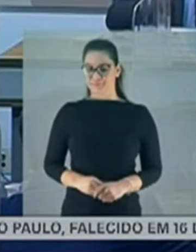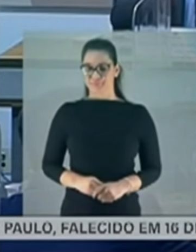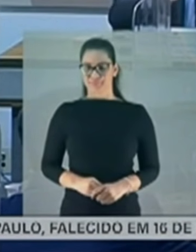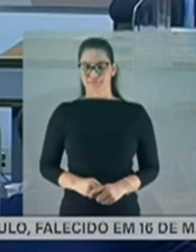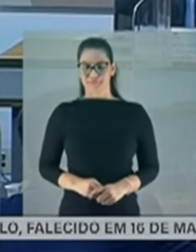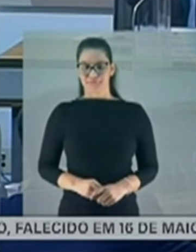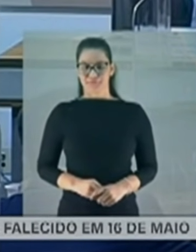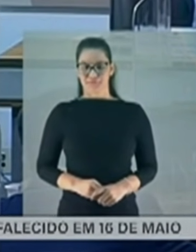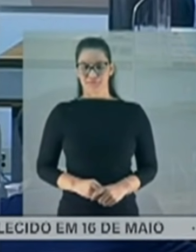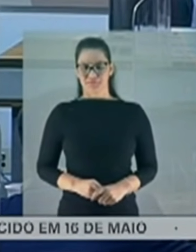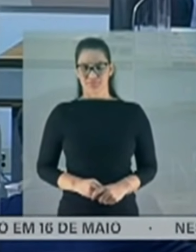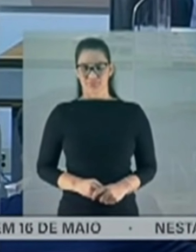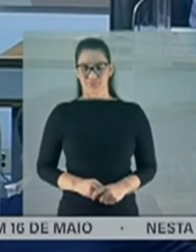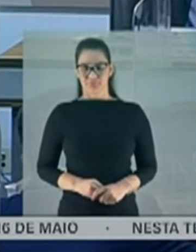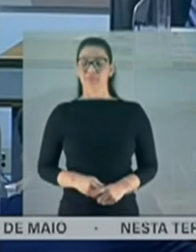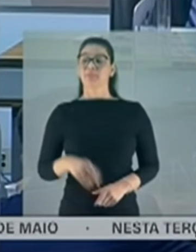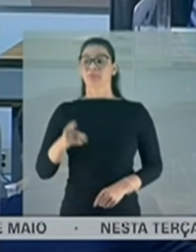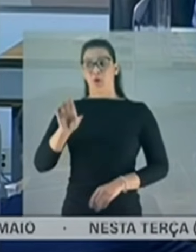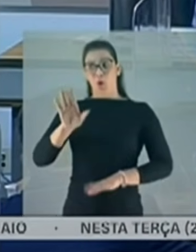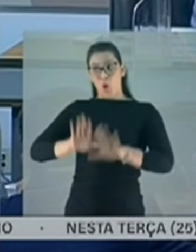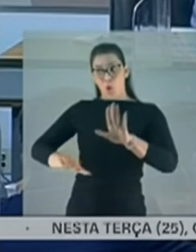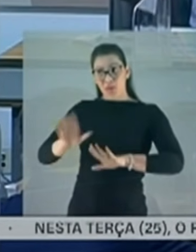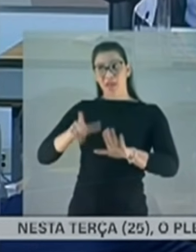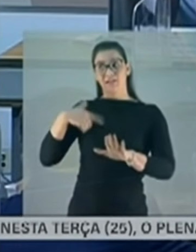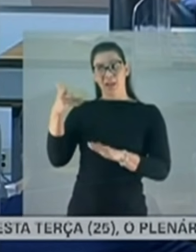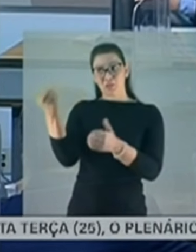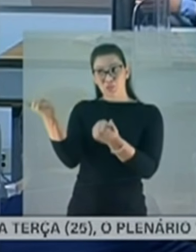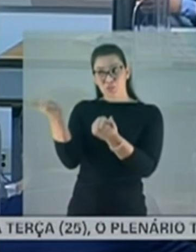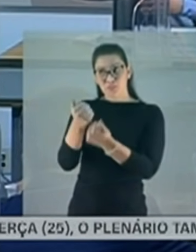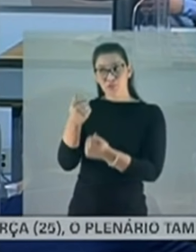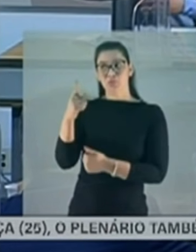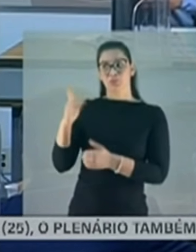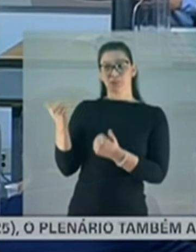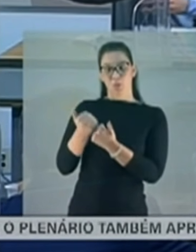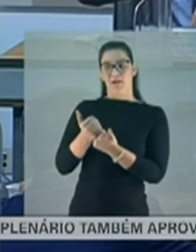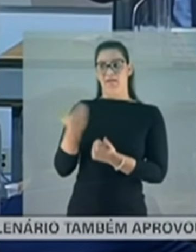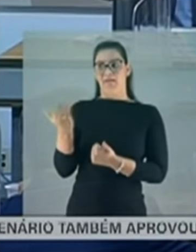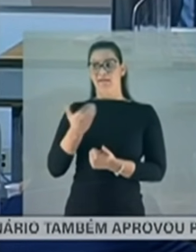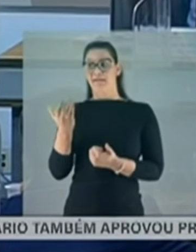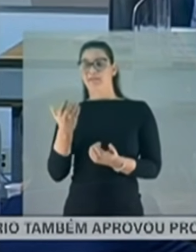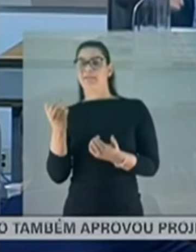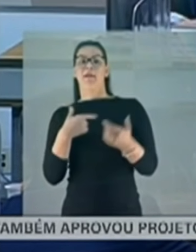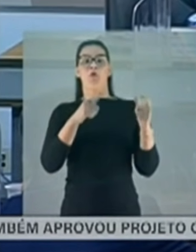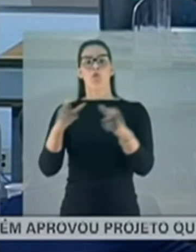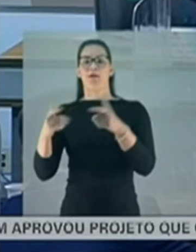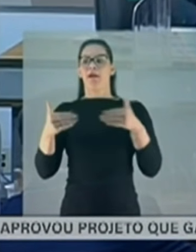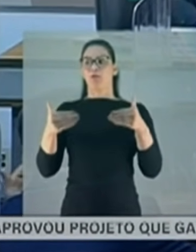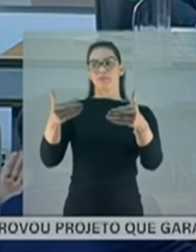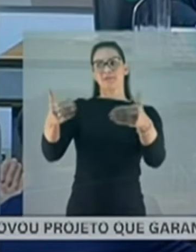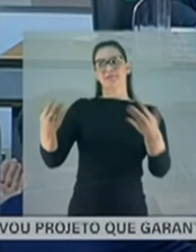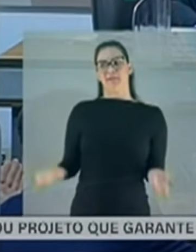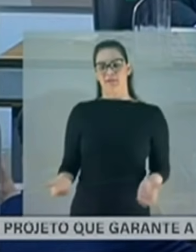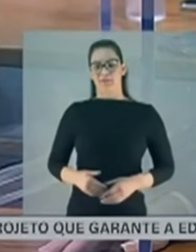Eu não vou. Fernando Bezerra, toma cuidado, que ele está querendo é o teu lugar, viu? Ele está querendo um ministério aí no Palácio, na Esplanada, está querendo o seu lugar. Eu não vou falar das